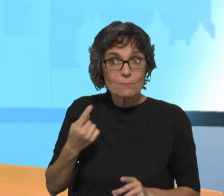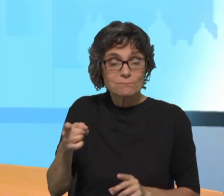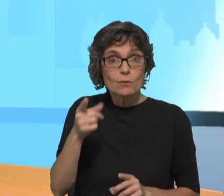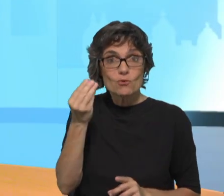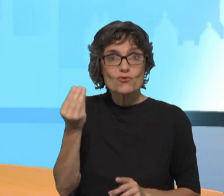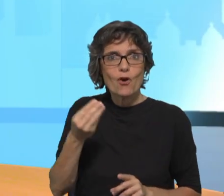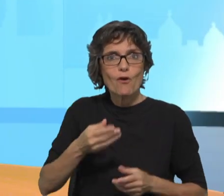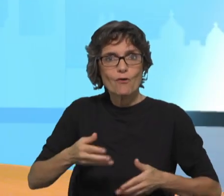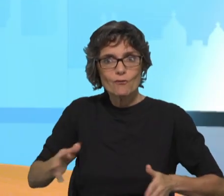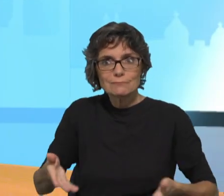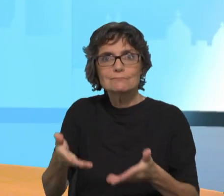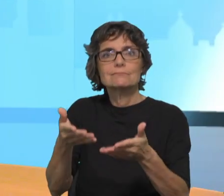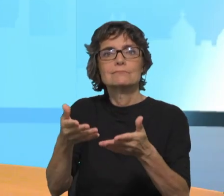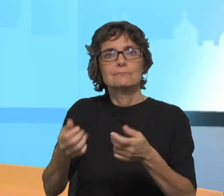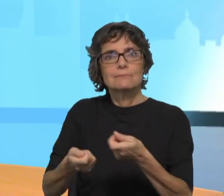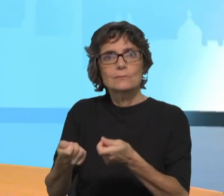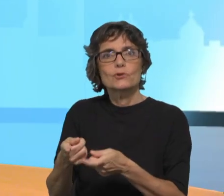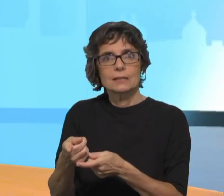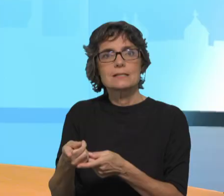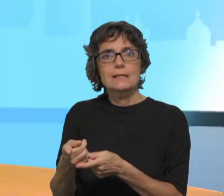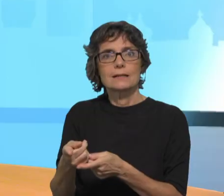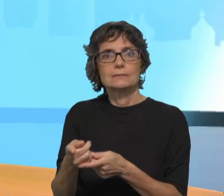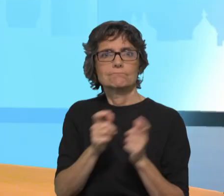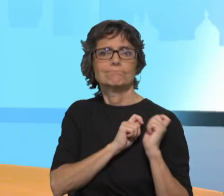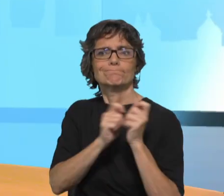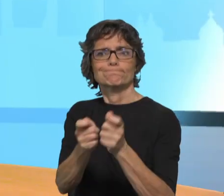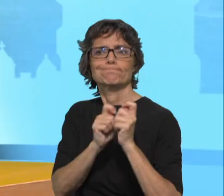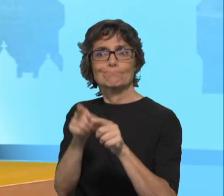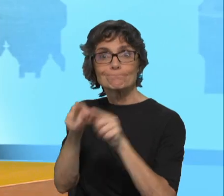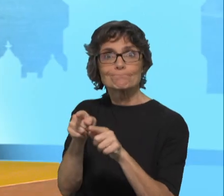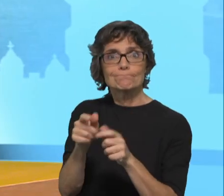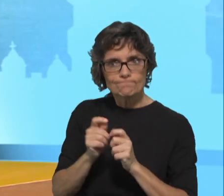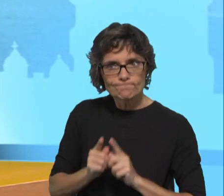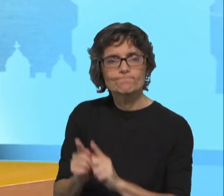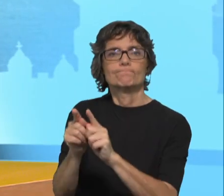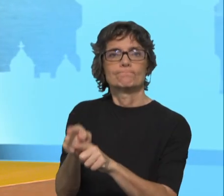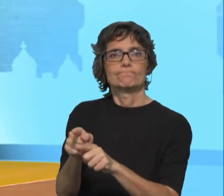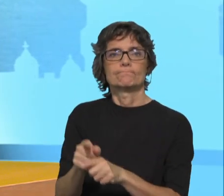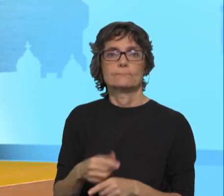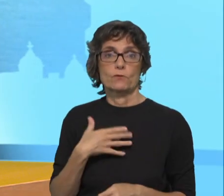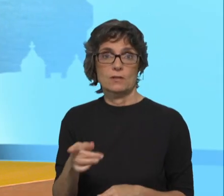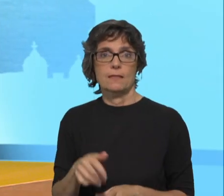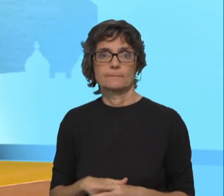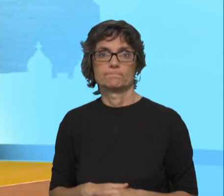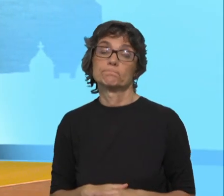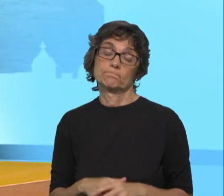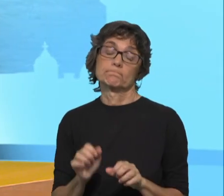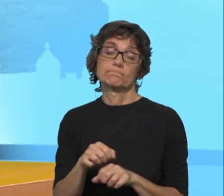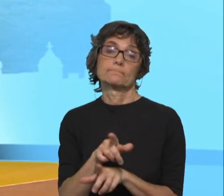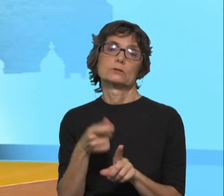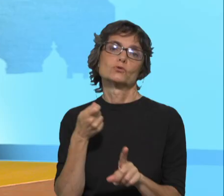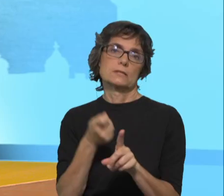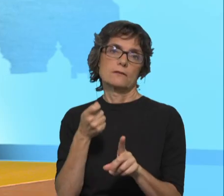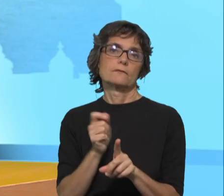numa atividade programada por alguém, mas serem eles próprios os desenhadores deste caminho pastoral? Esse é também um desafio, não é? É um